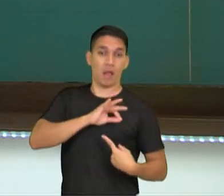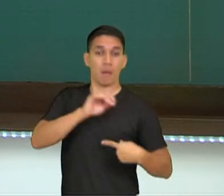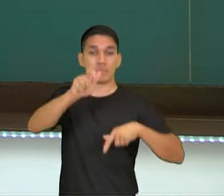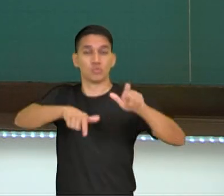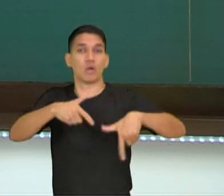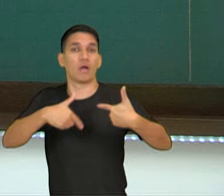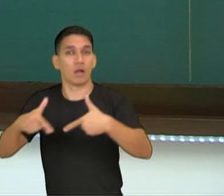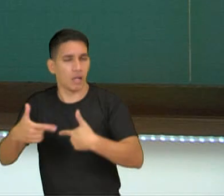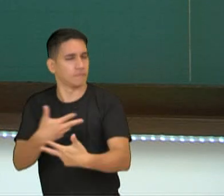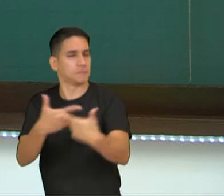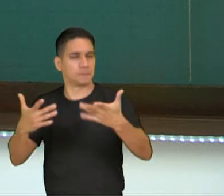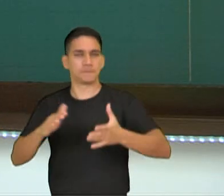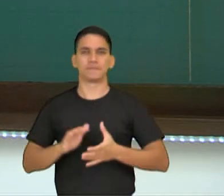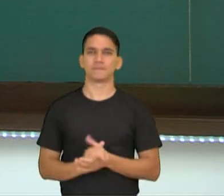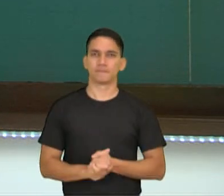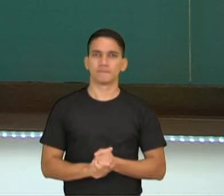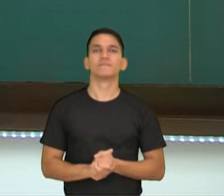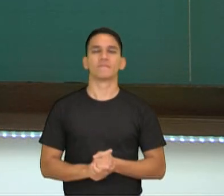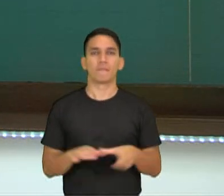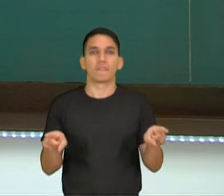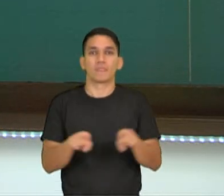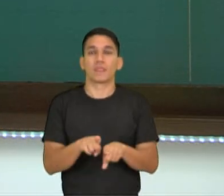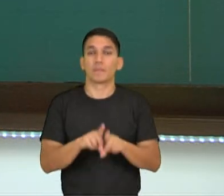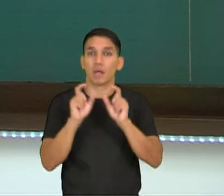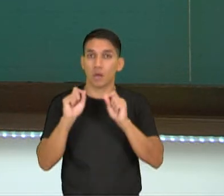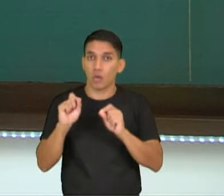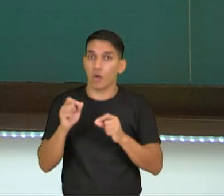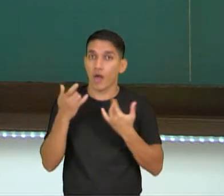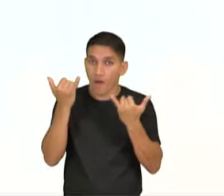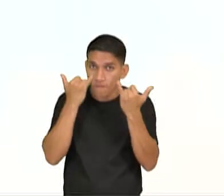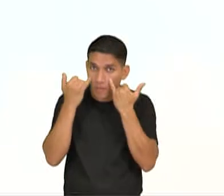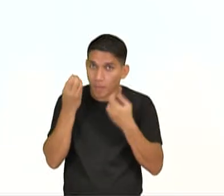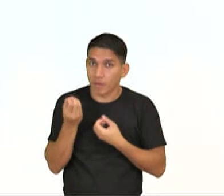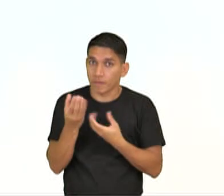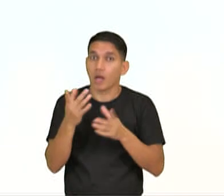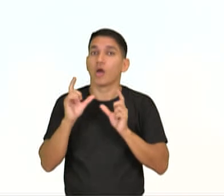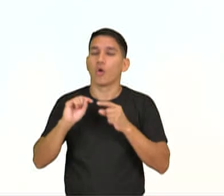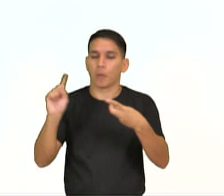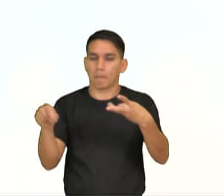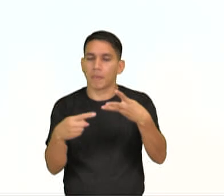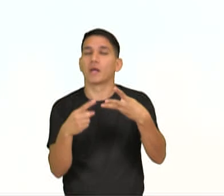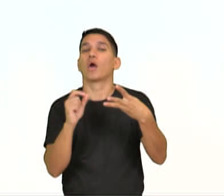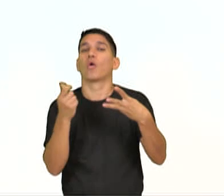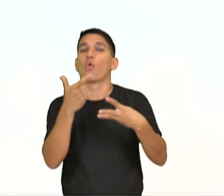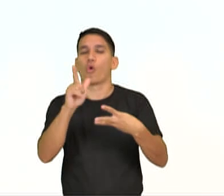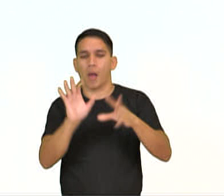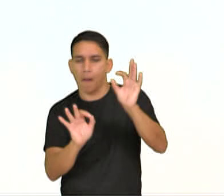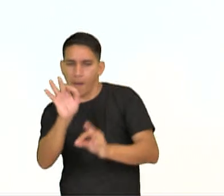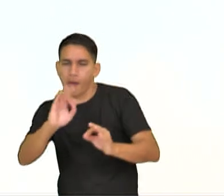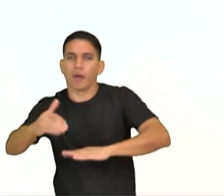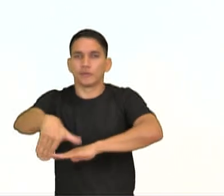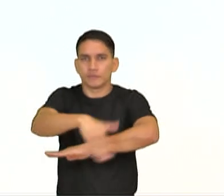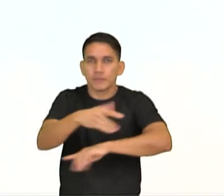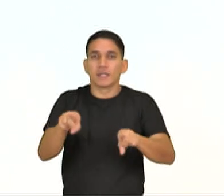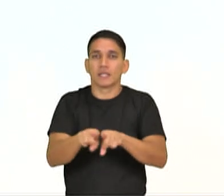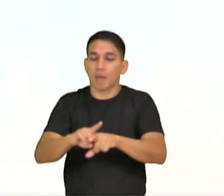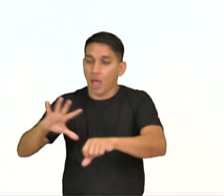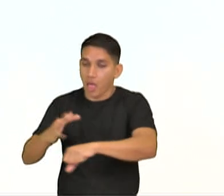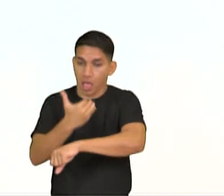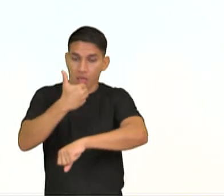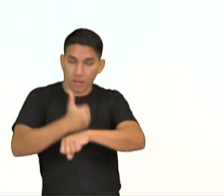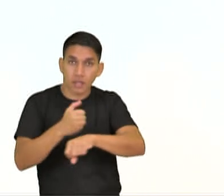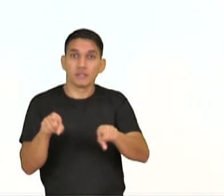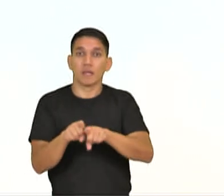etc. Então, também foi mencionada a questão do planejamento urbano, a colonização e a